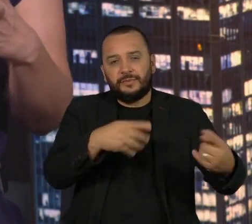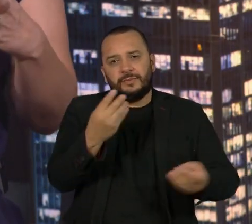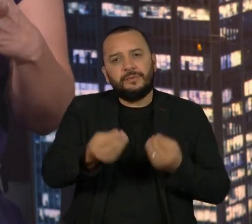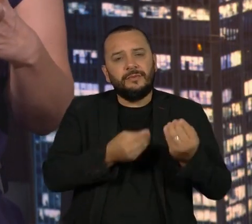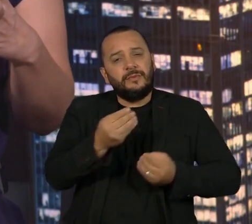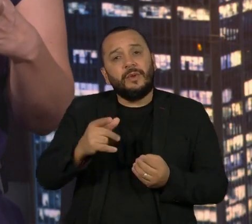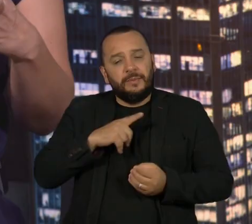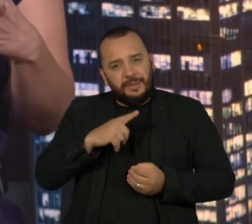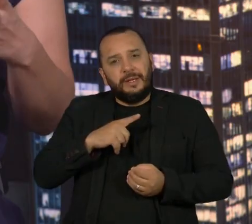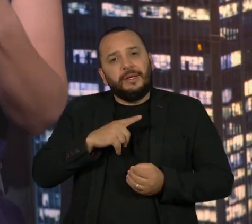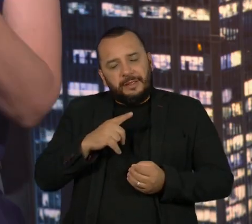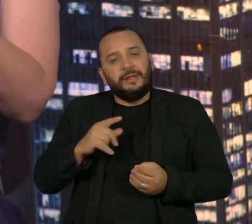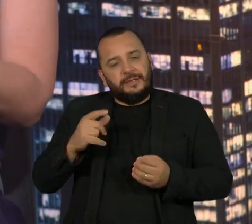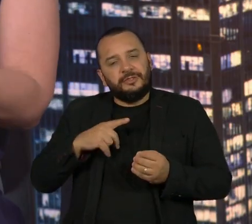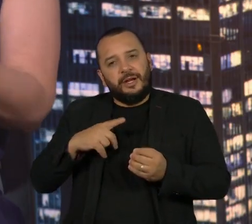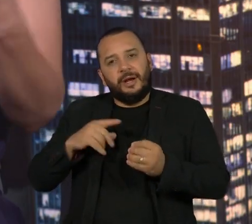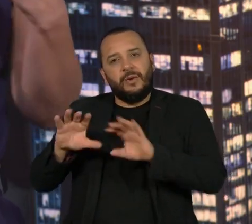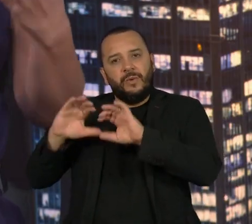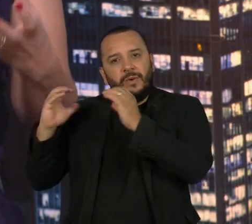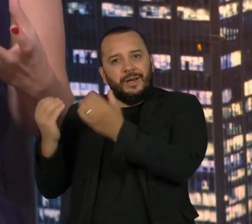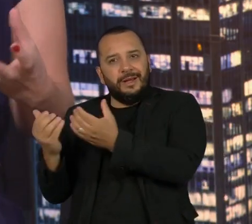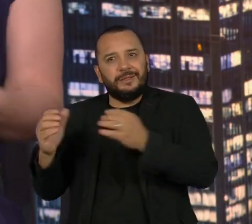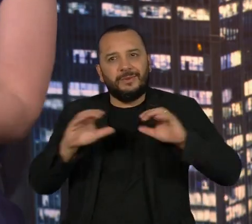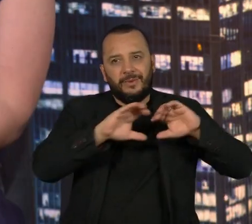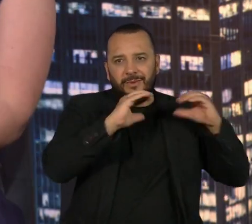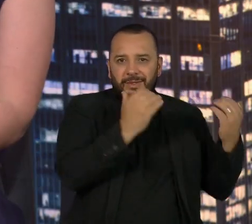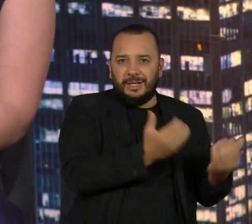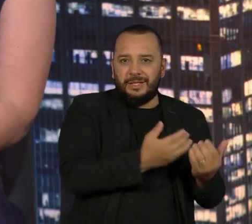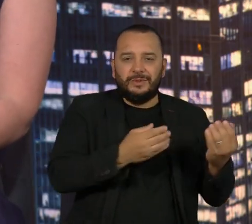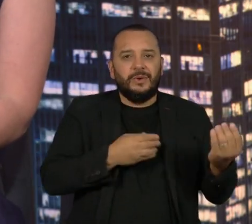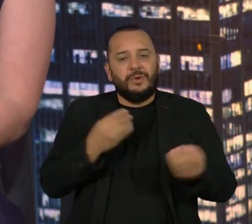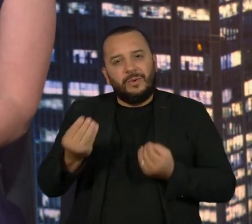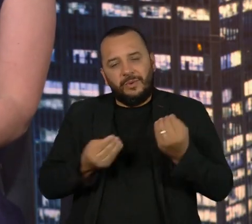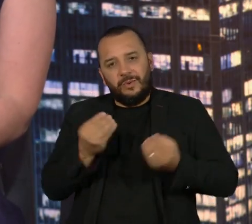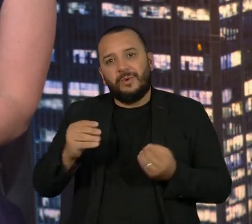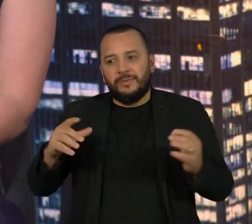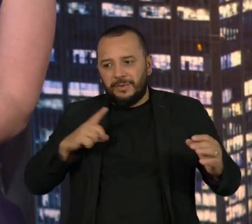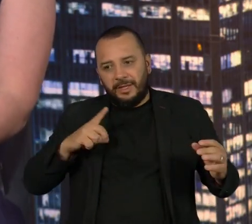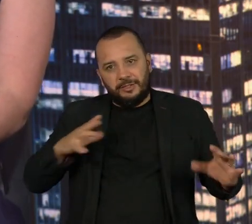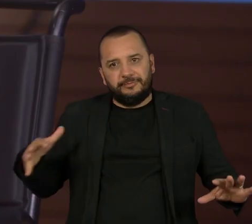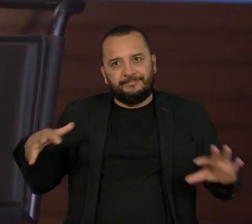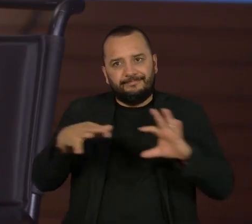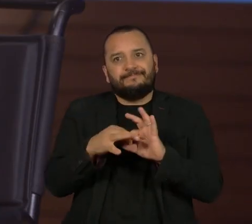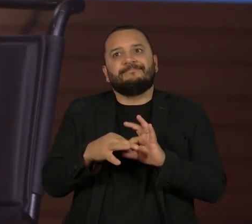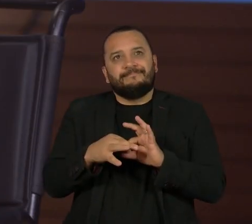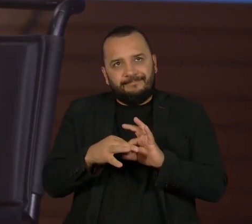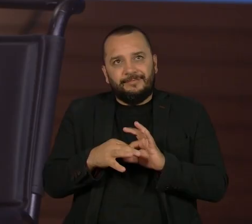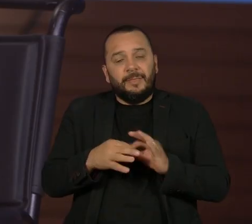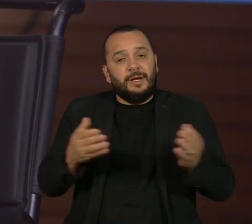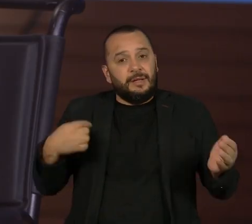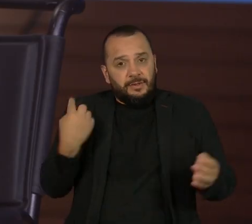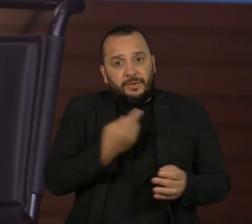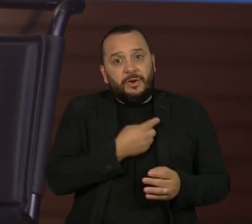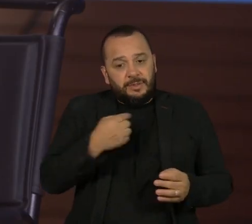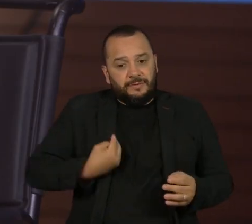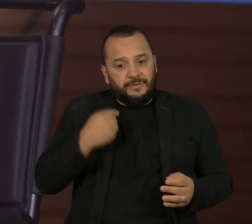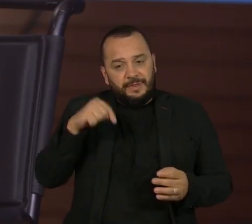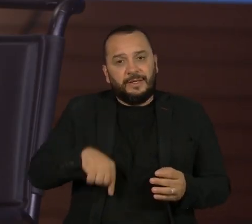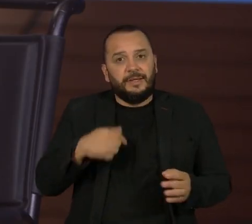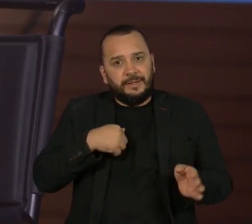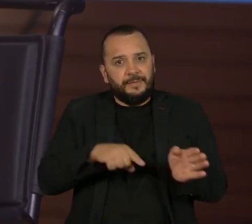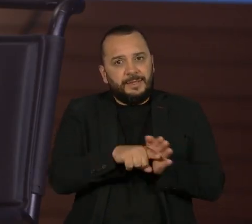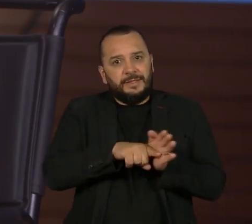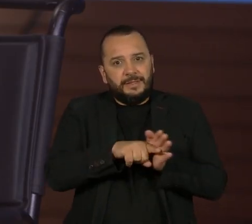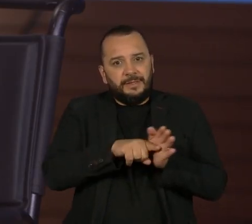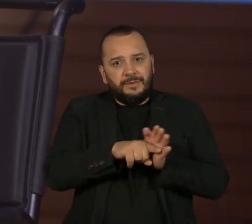dois grandes eventos mundiais podem e devem convergir. Com a gente, a pesquisadora e professora do Centro de